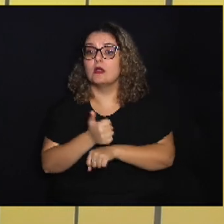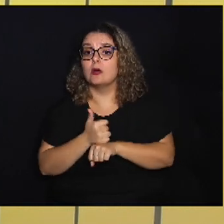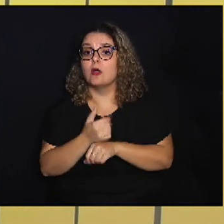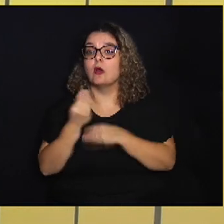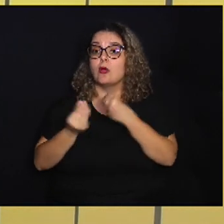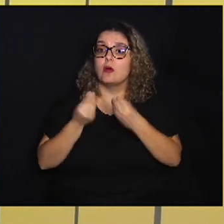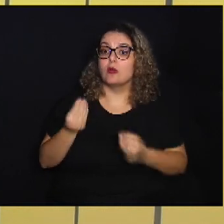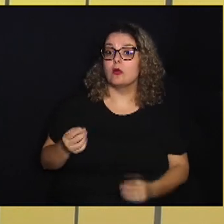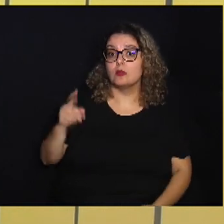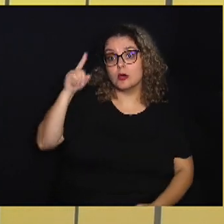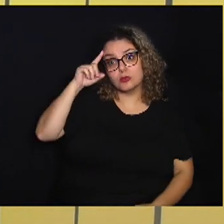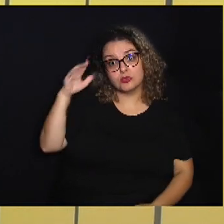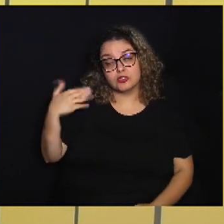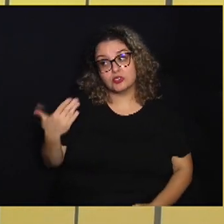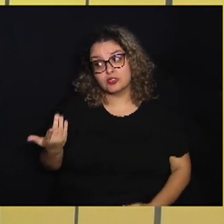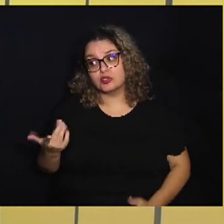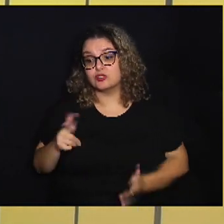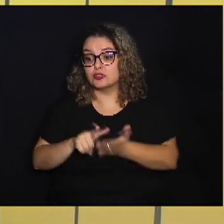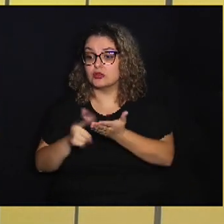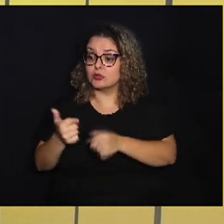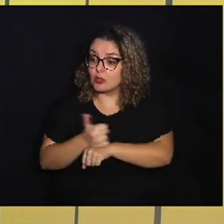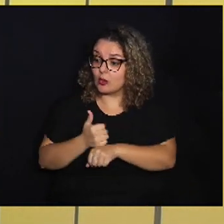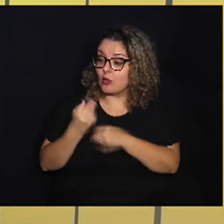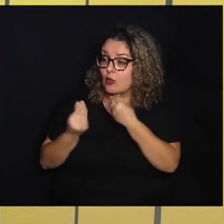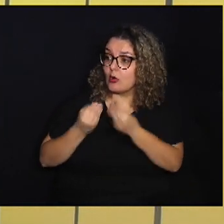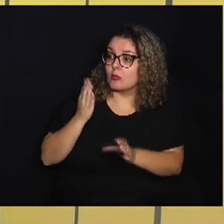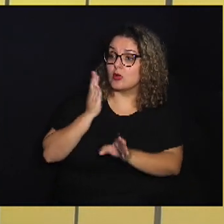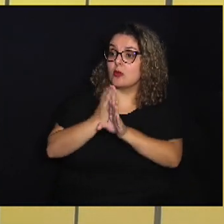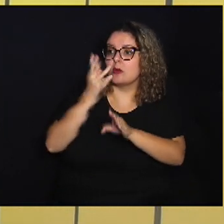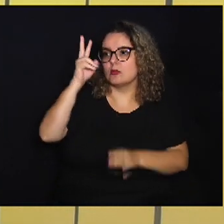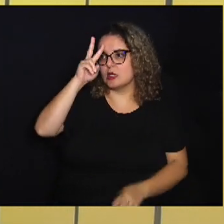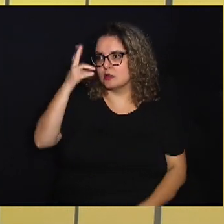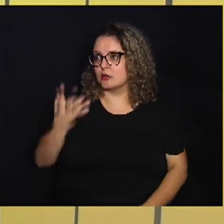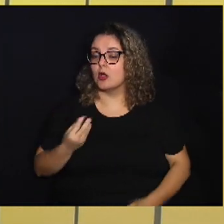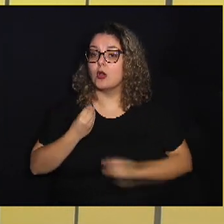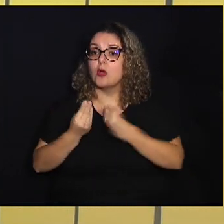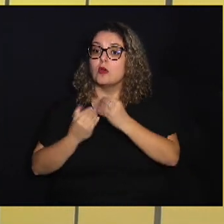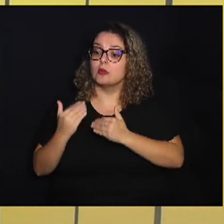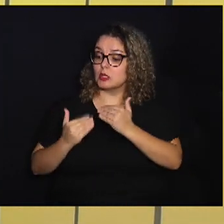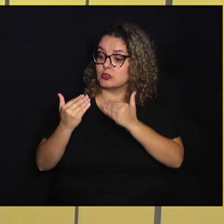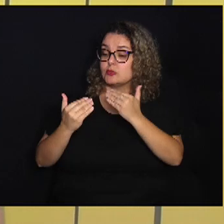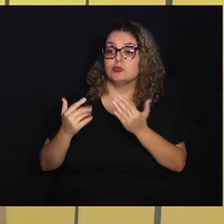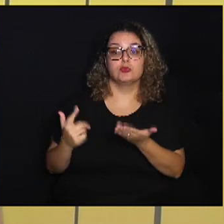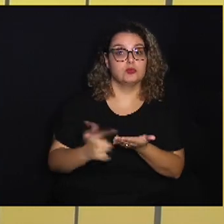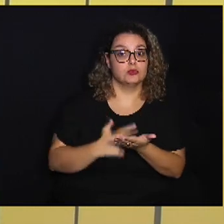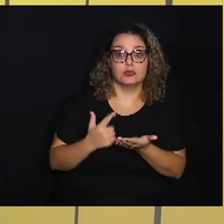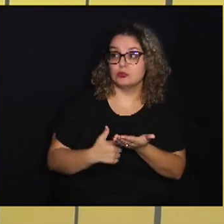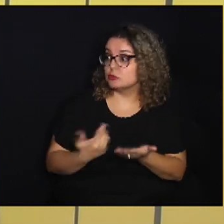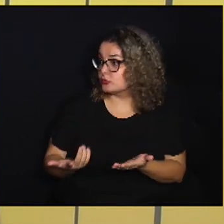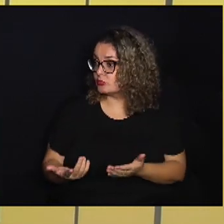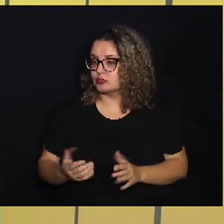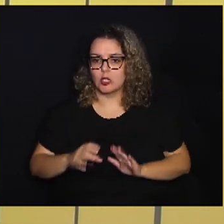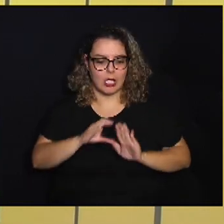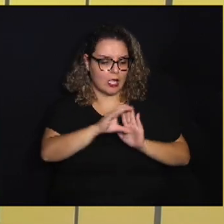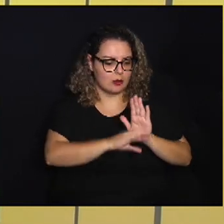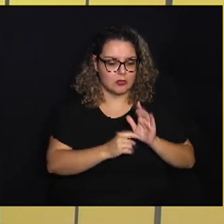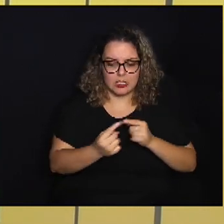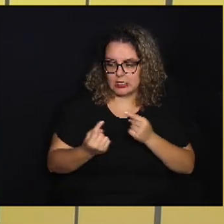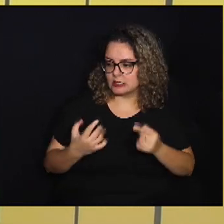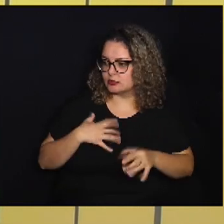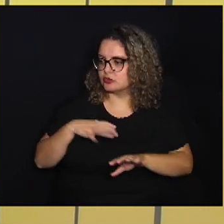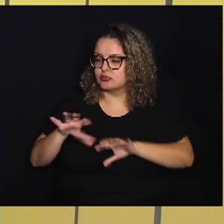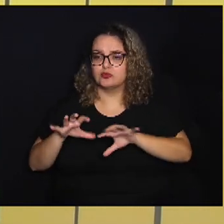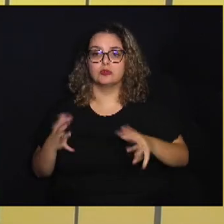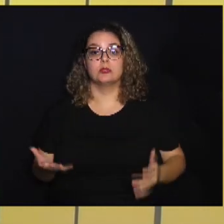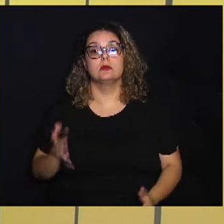de um jornalista, como é que ele descobre essas histórias, como é que ele constrói isso num livro, através dos capítulos, se é cada um contando de uma maneira. Então,